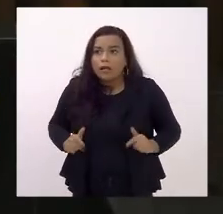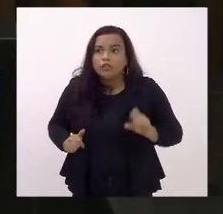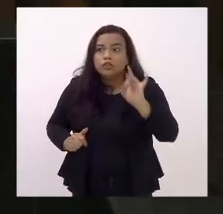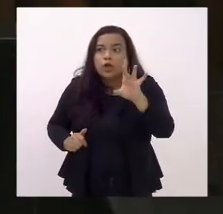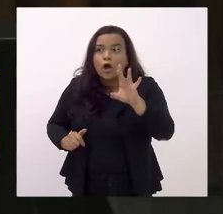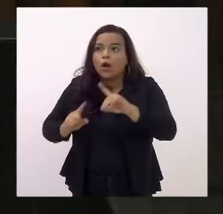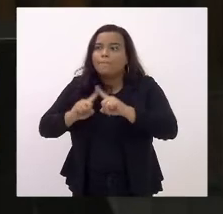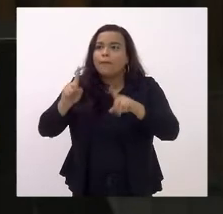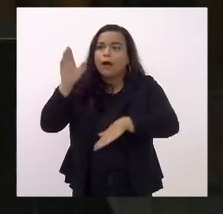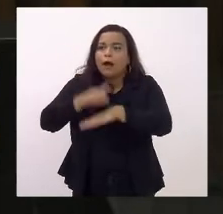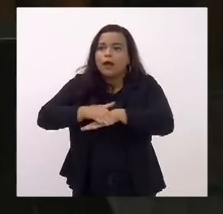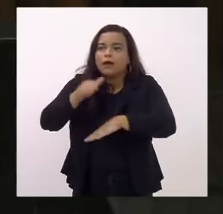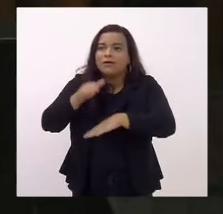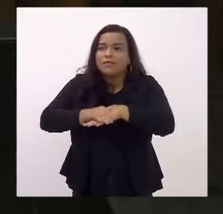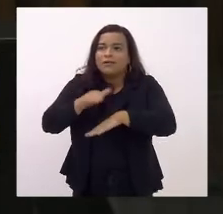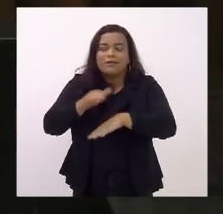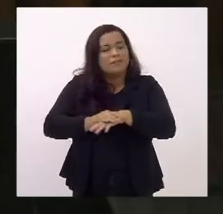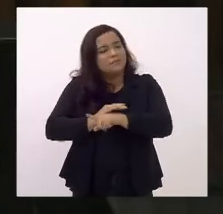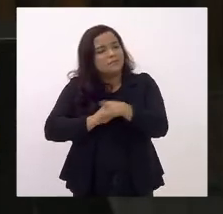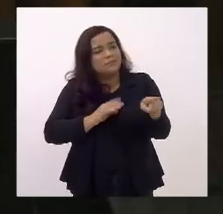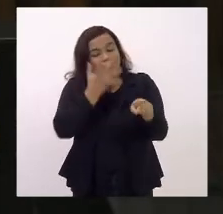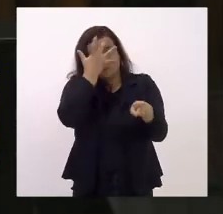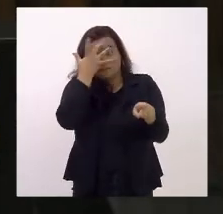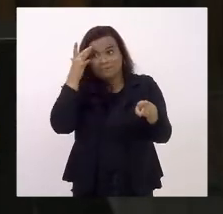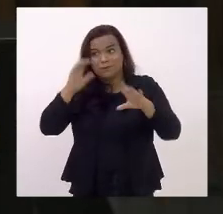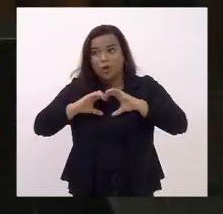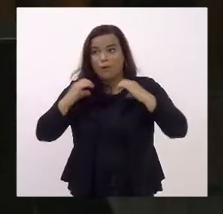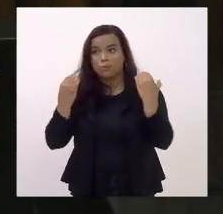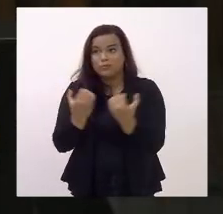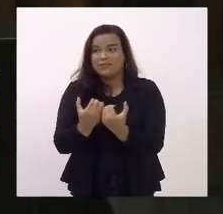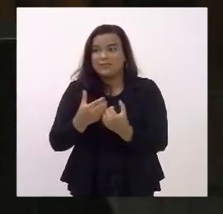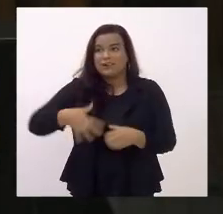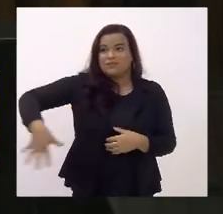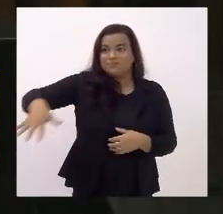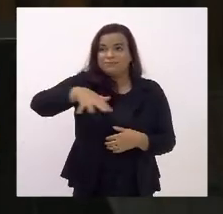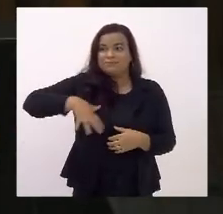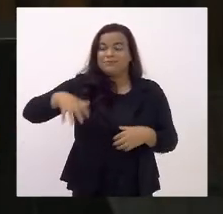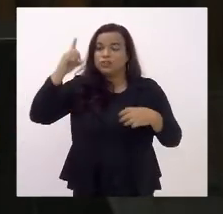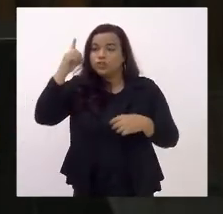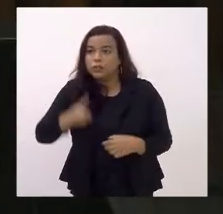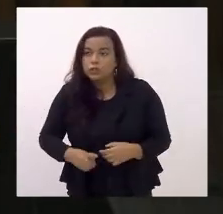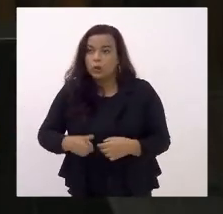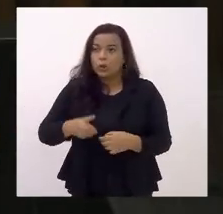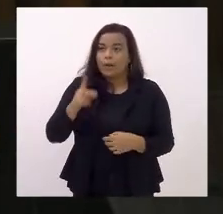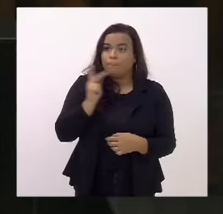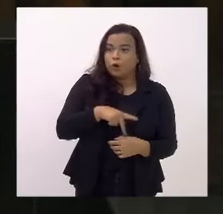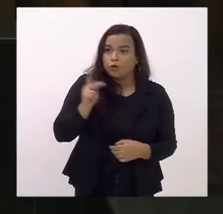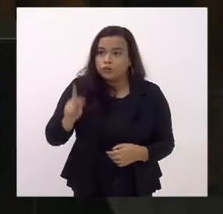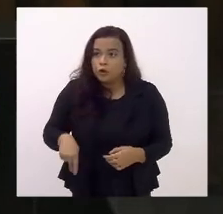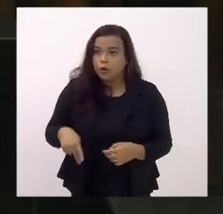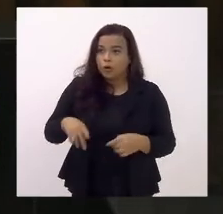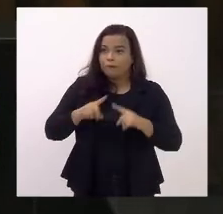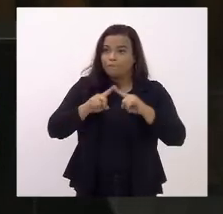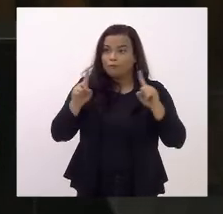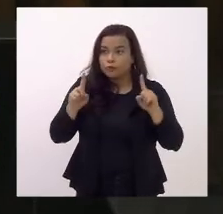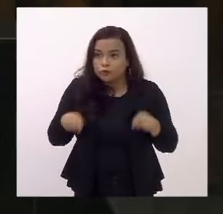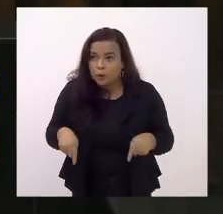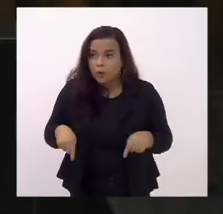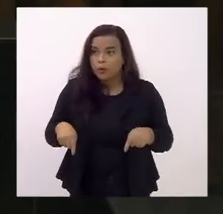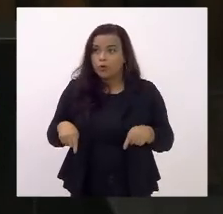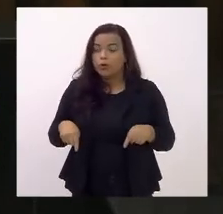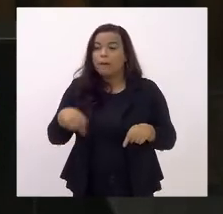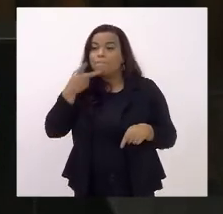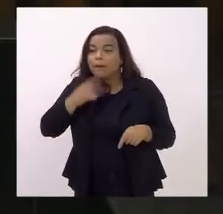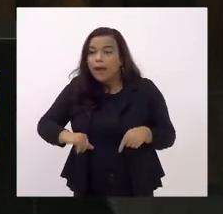com a garra, com a gana das comunidades escolares, dos diretores, dos professores, dos funcionários,